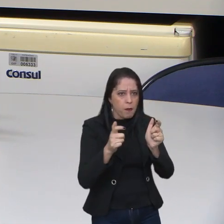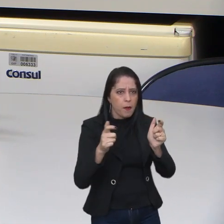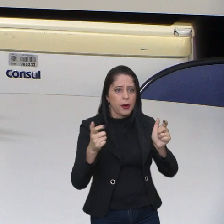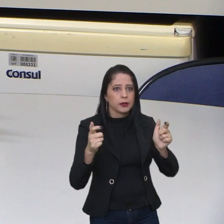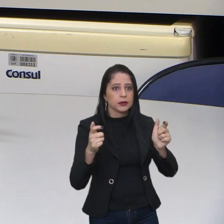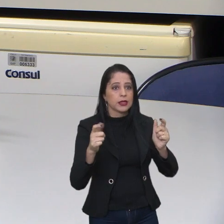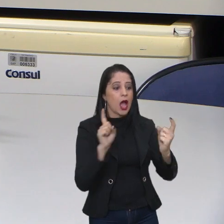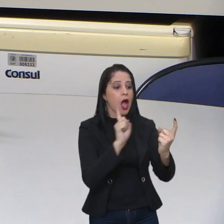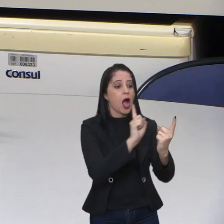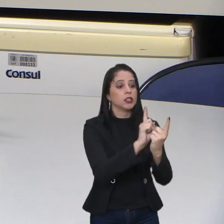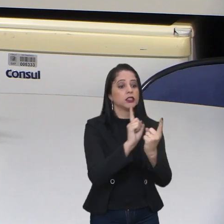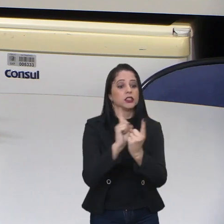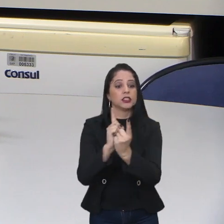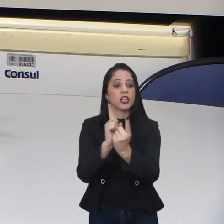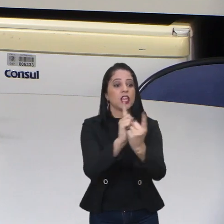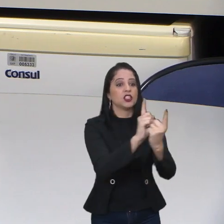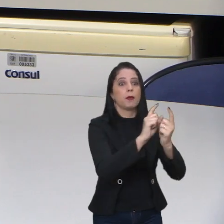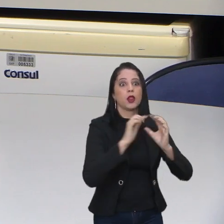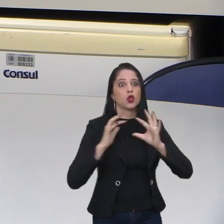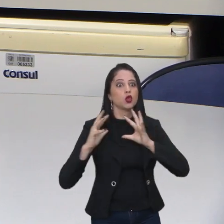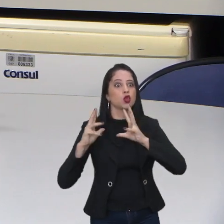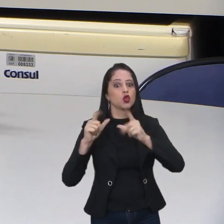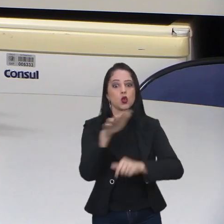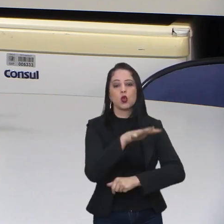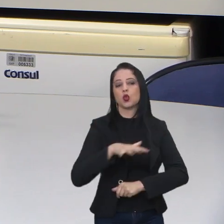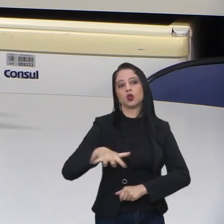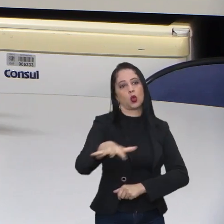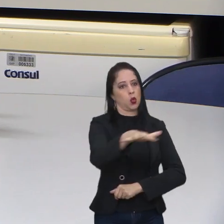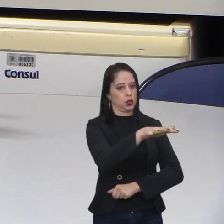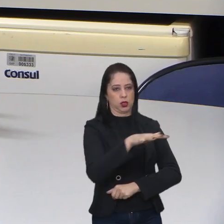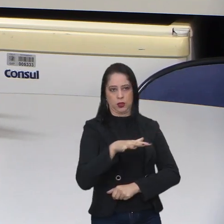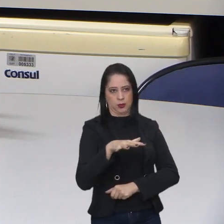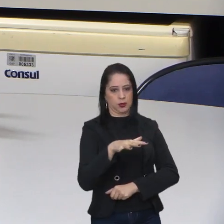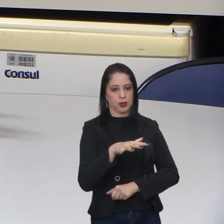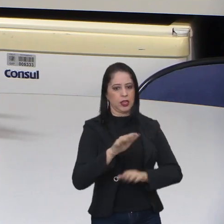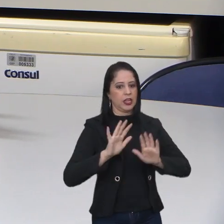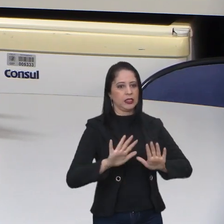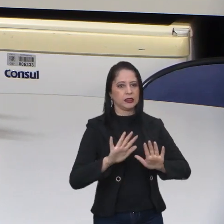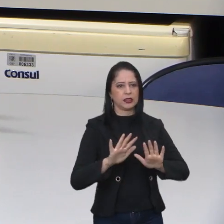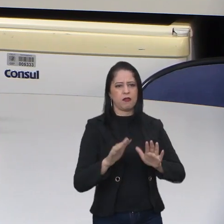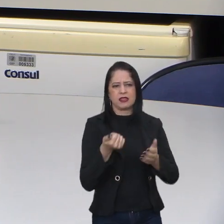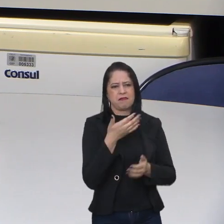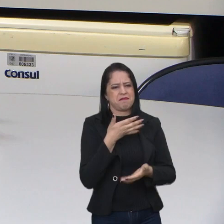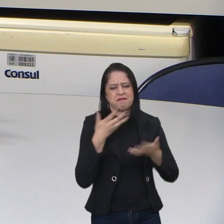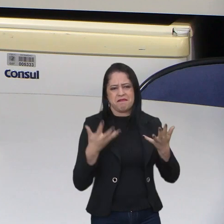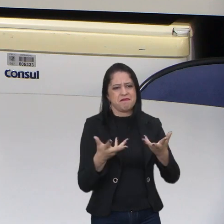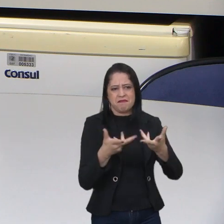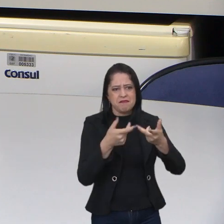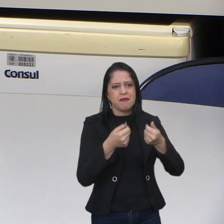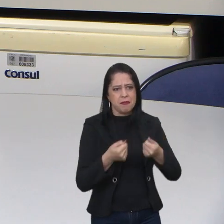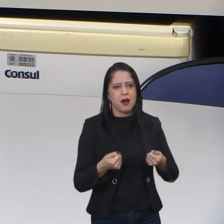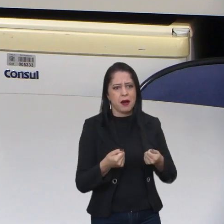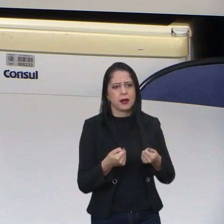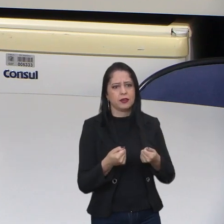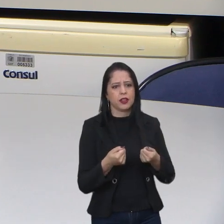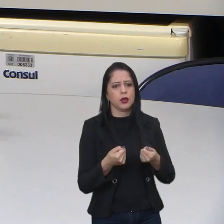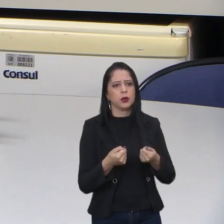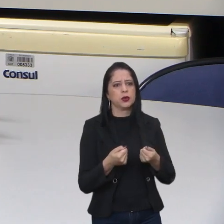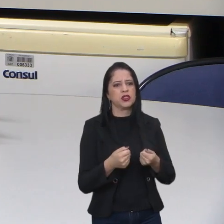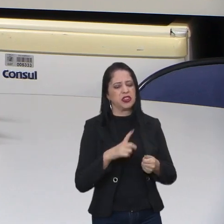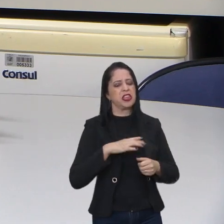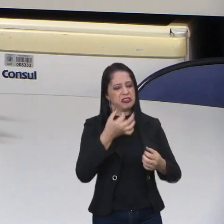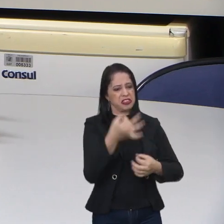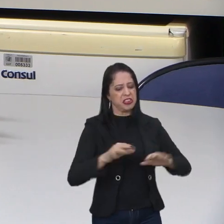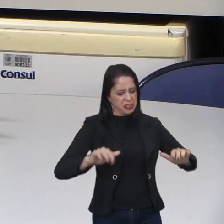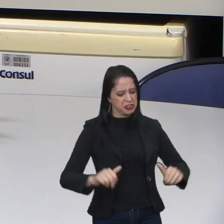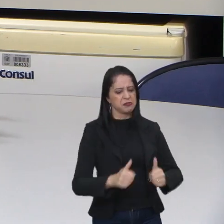ser só para pessoas com gagueiro vai vai ser para todas as outras pessoas com dificuldade de fala então vai ser excelente para todo mundo que